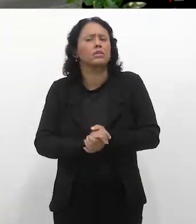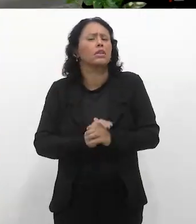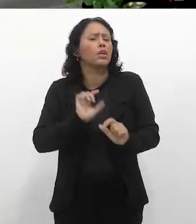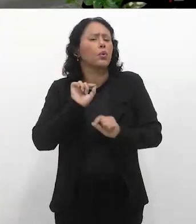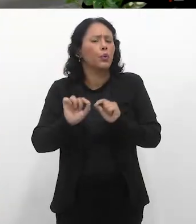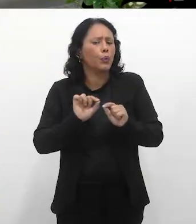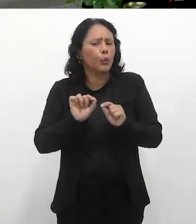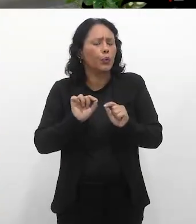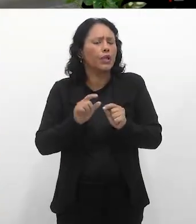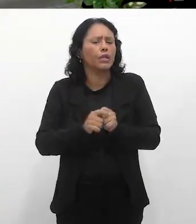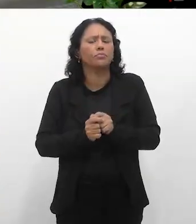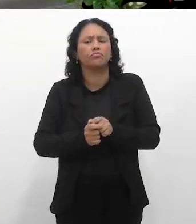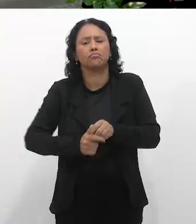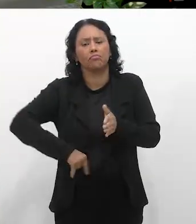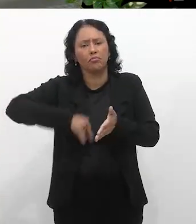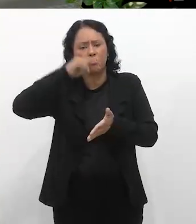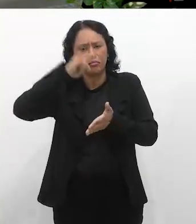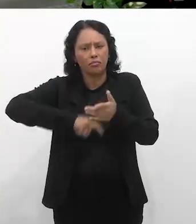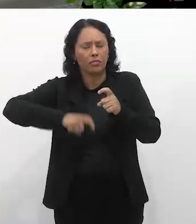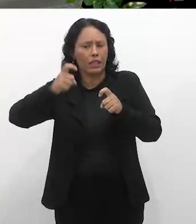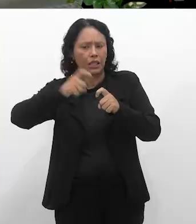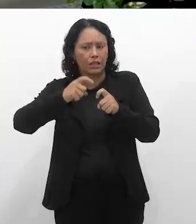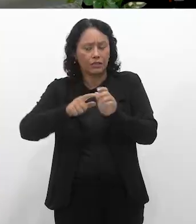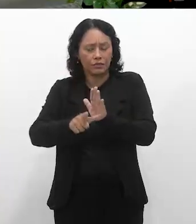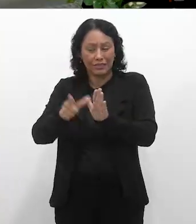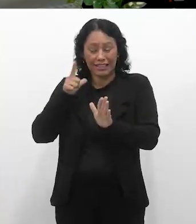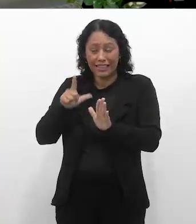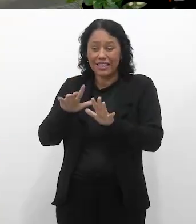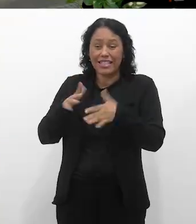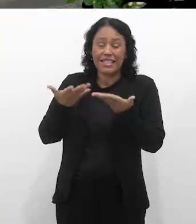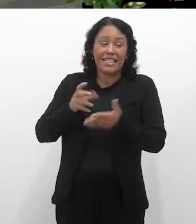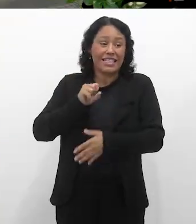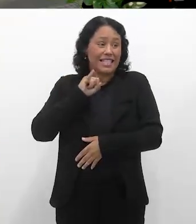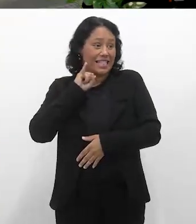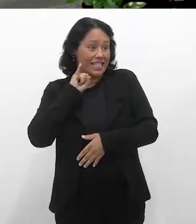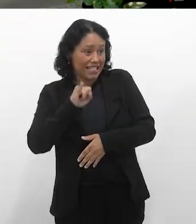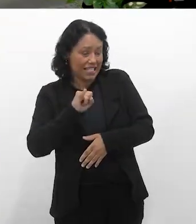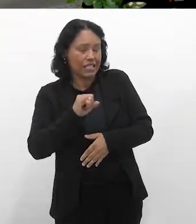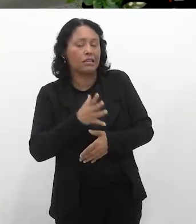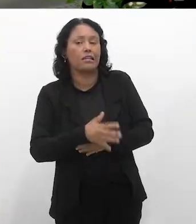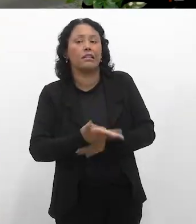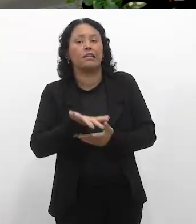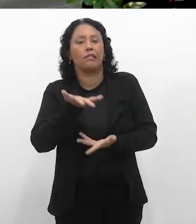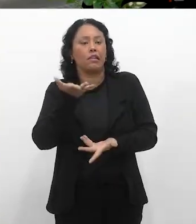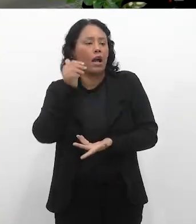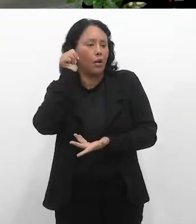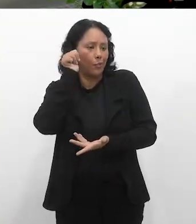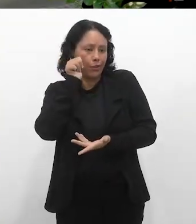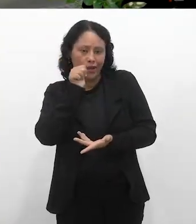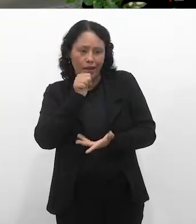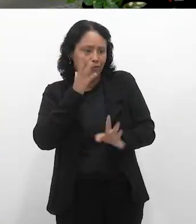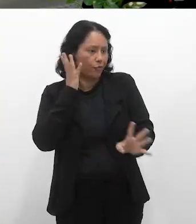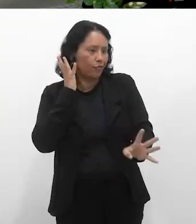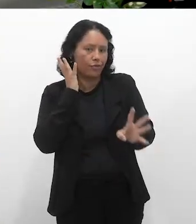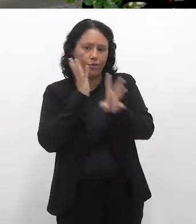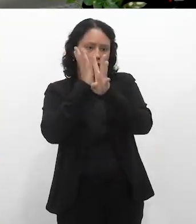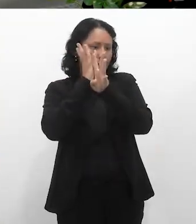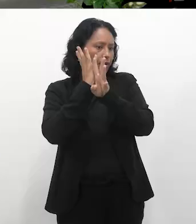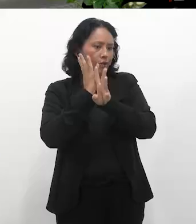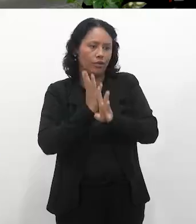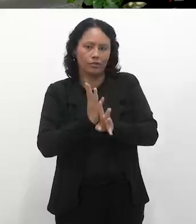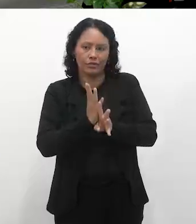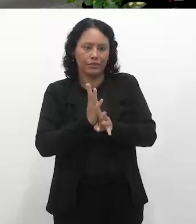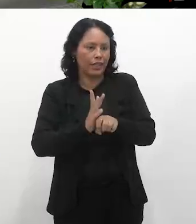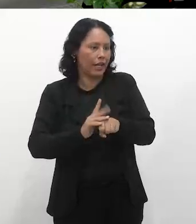diagnóstico mais precoce. Caso uma mulher não seja diagnosticada com a endometriose e infelizmente, passe sua vida